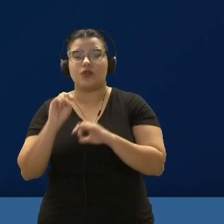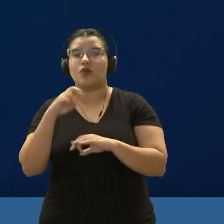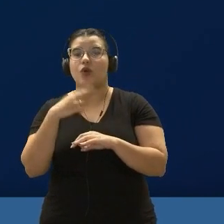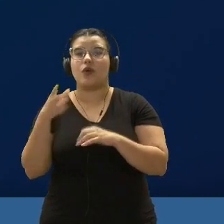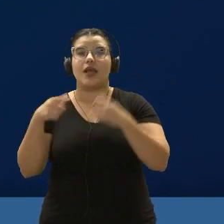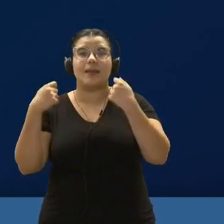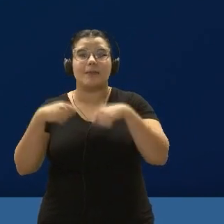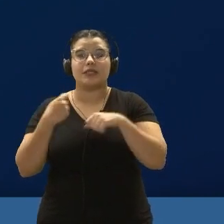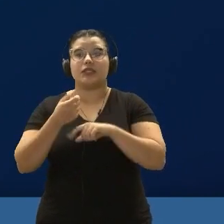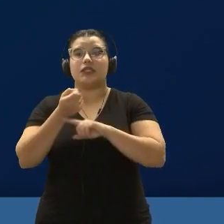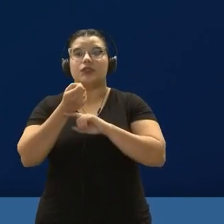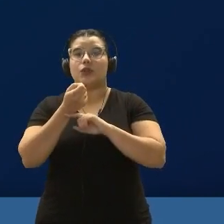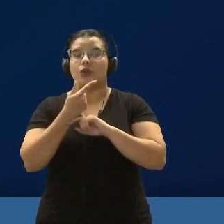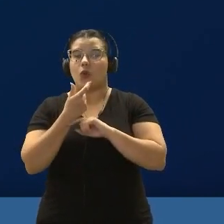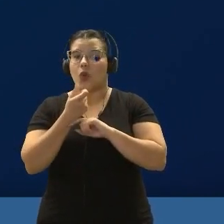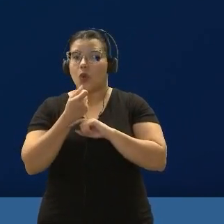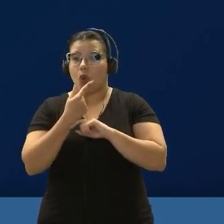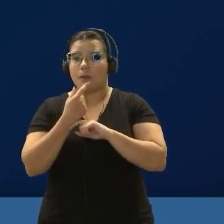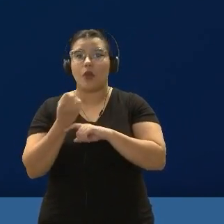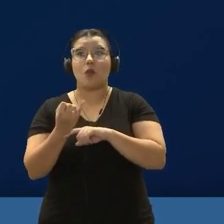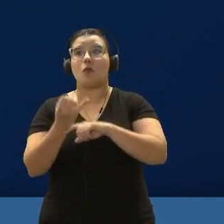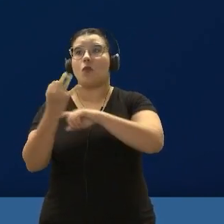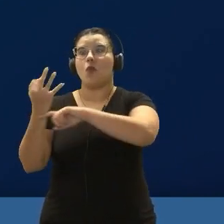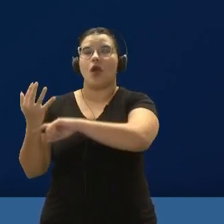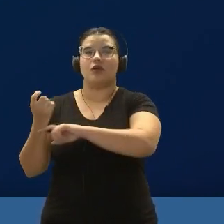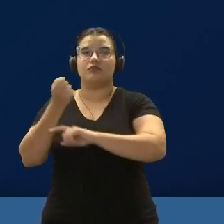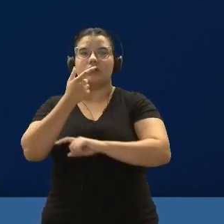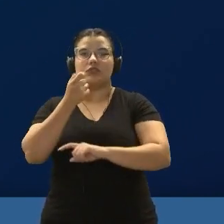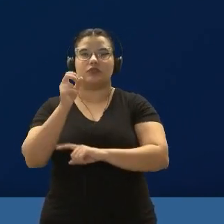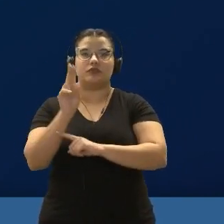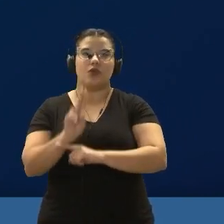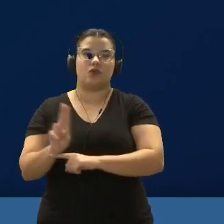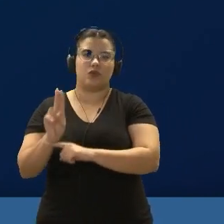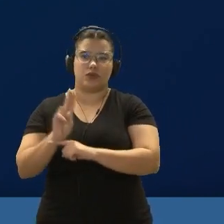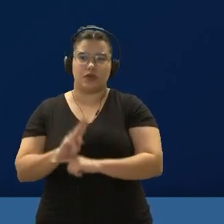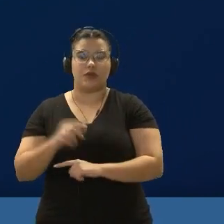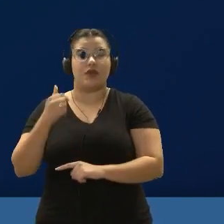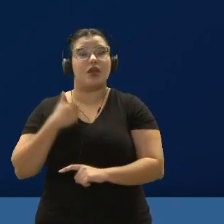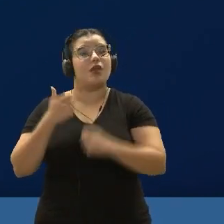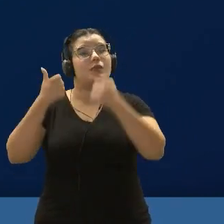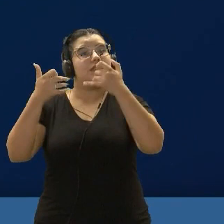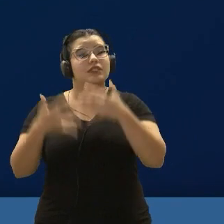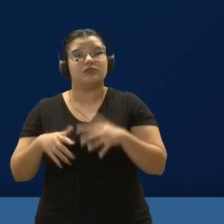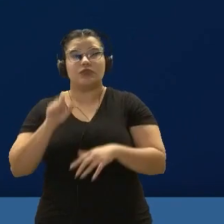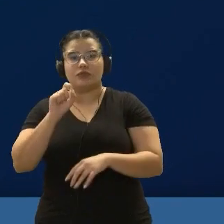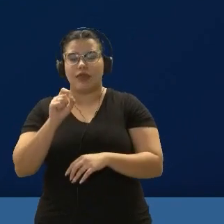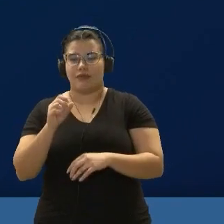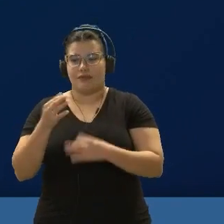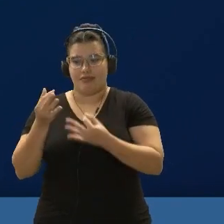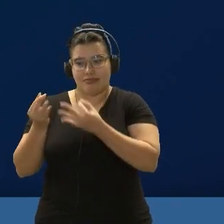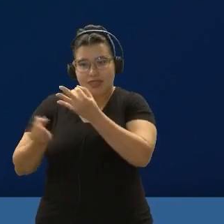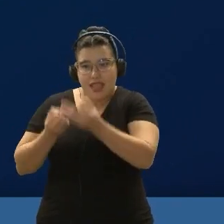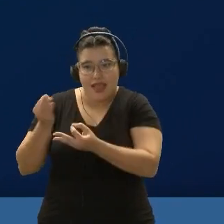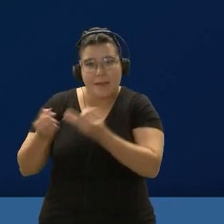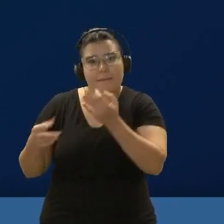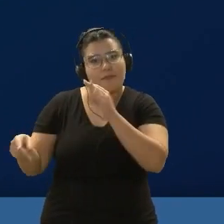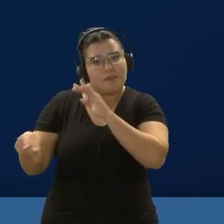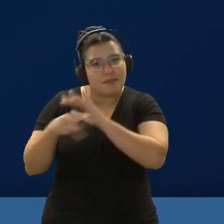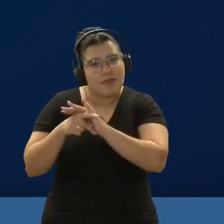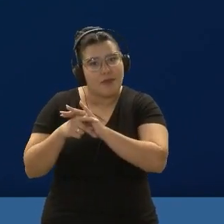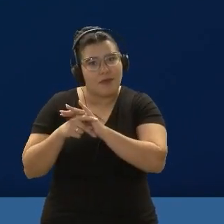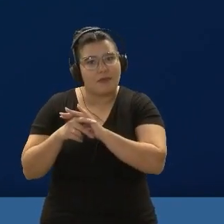tomar o remédio, quantos remédios ele tem que usar. Eu estou falando que terapia para diabetes